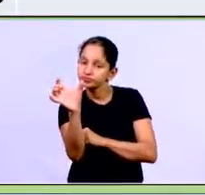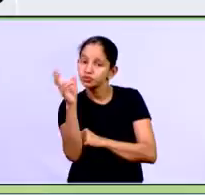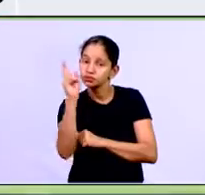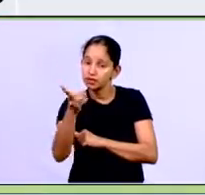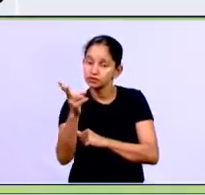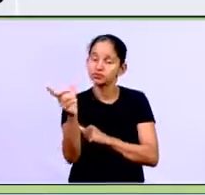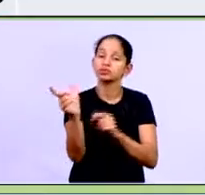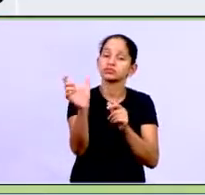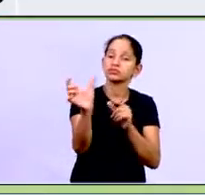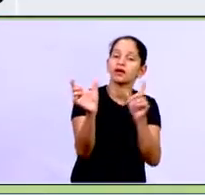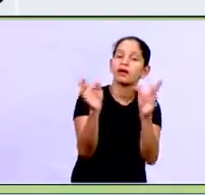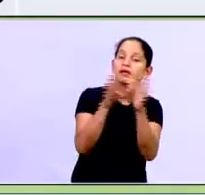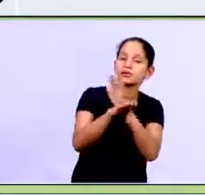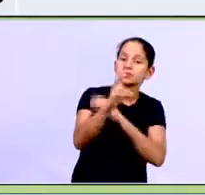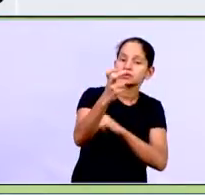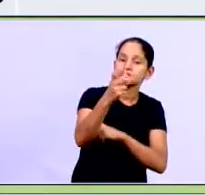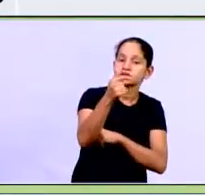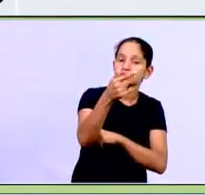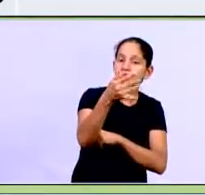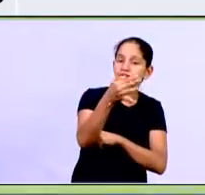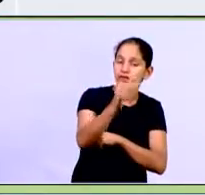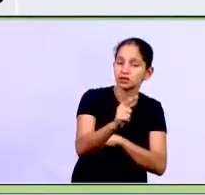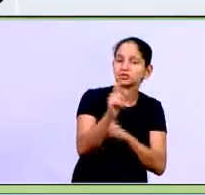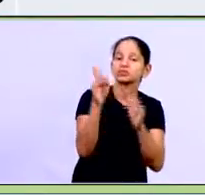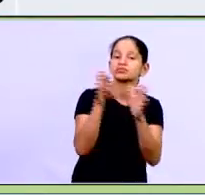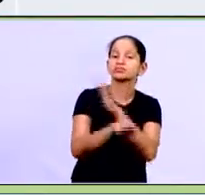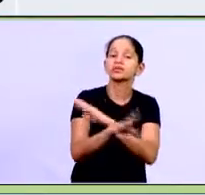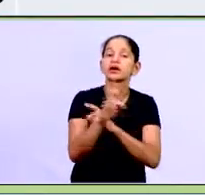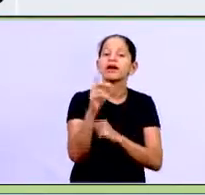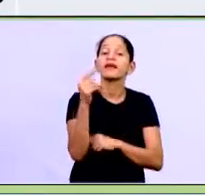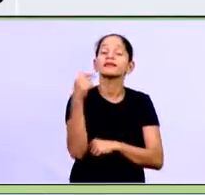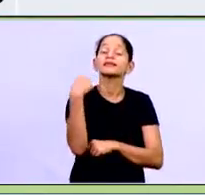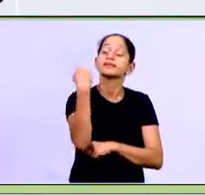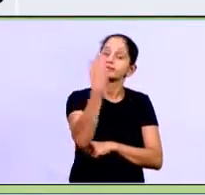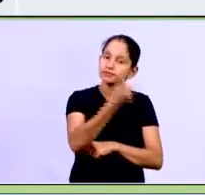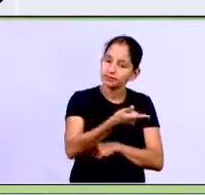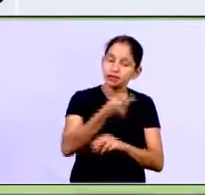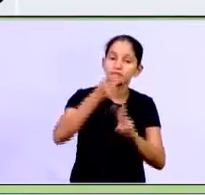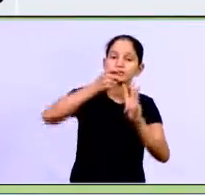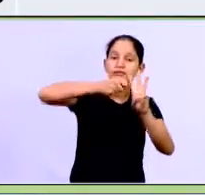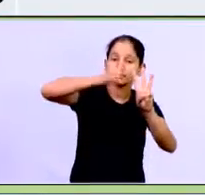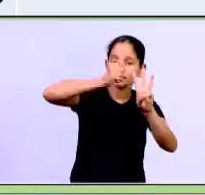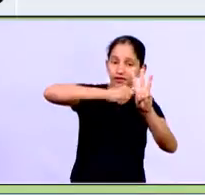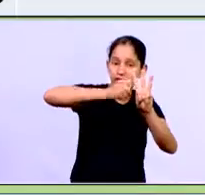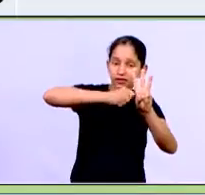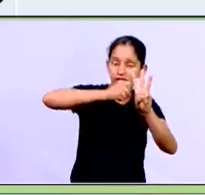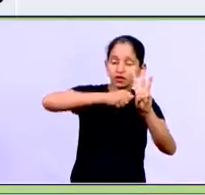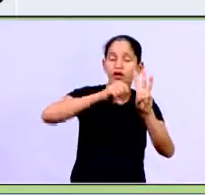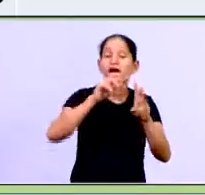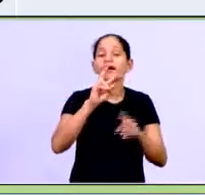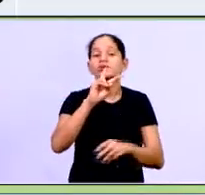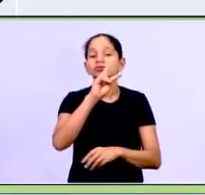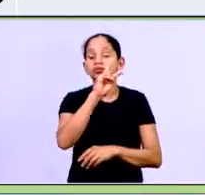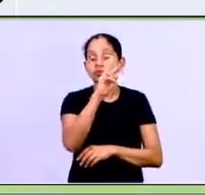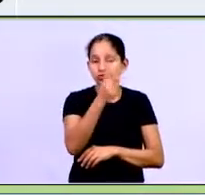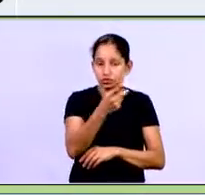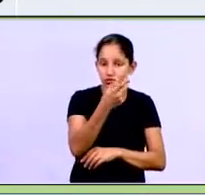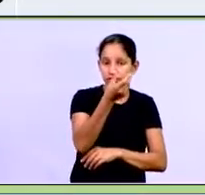3.154 menos 547, e aí eu vou ver que no segundo mês, terceiro mês, foi amortizado